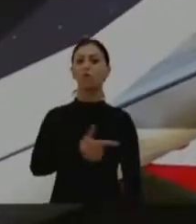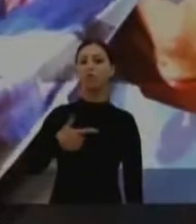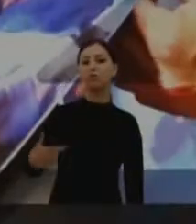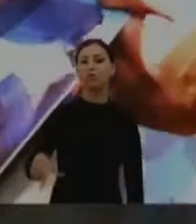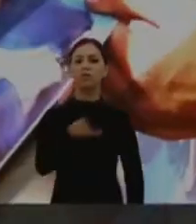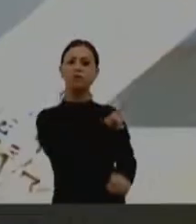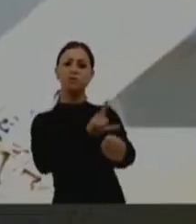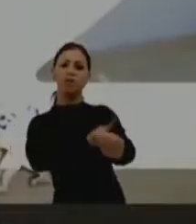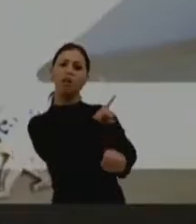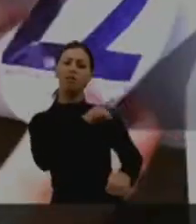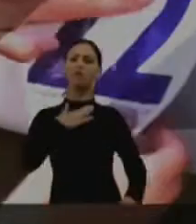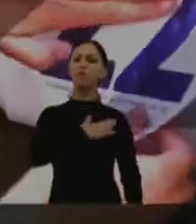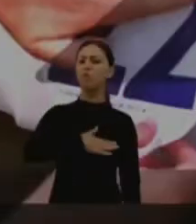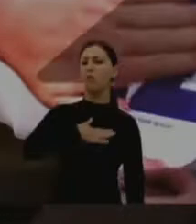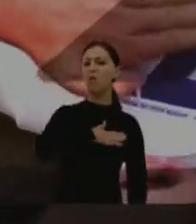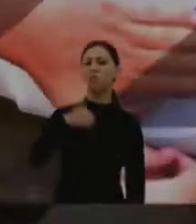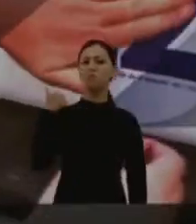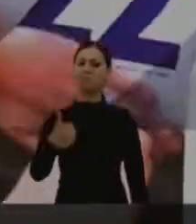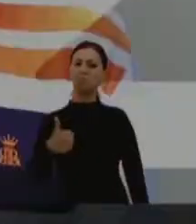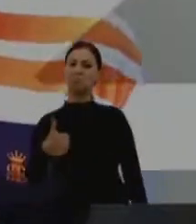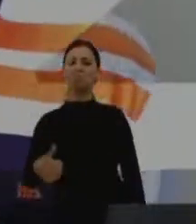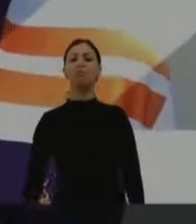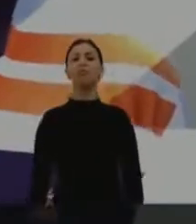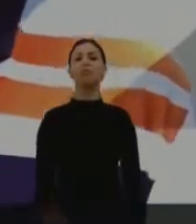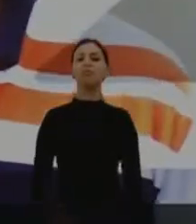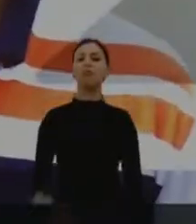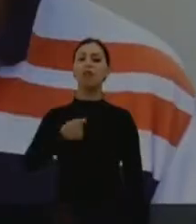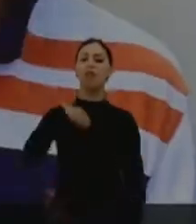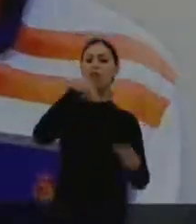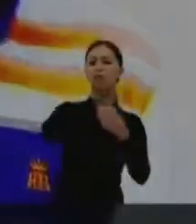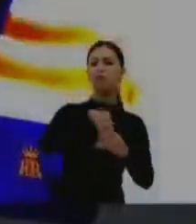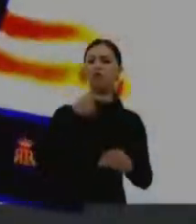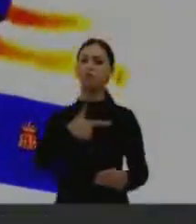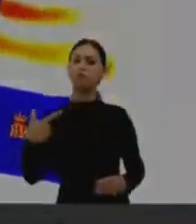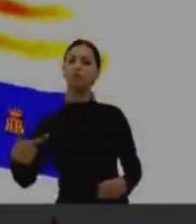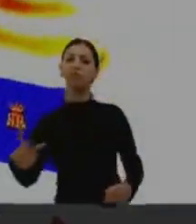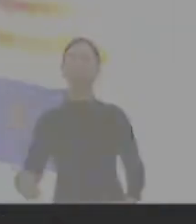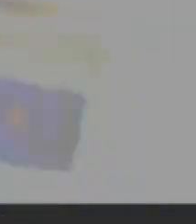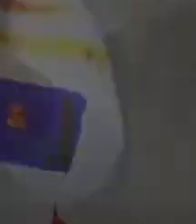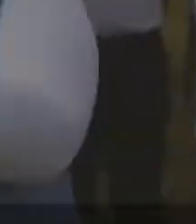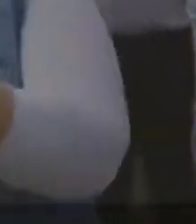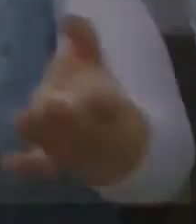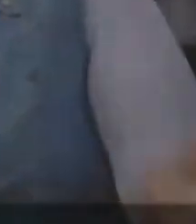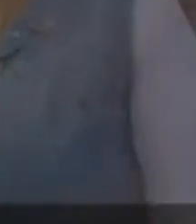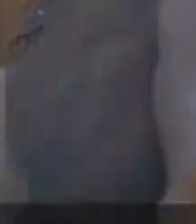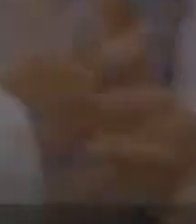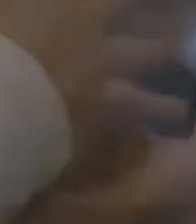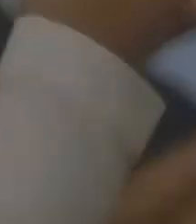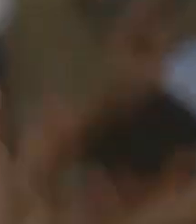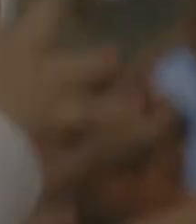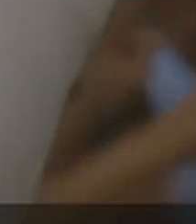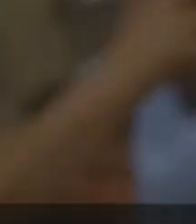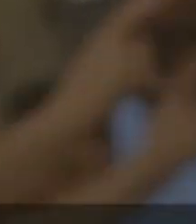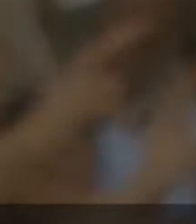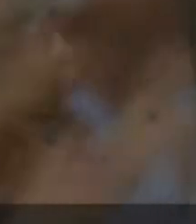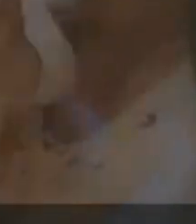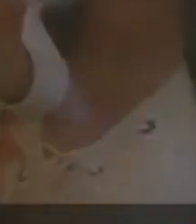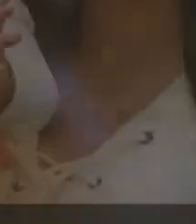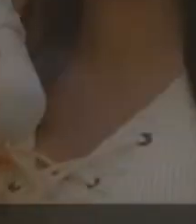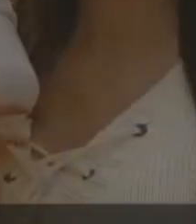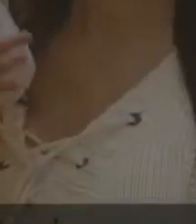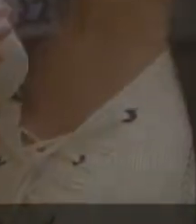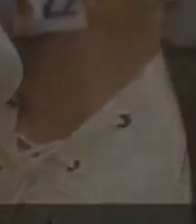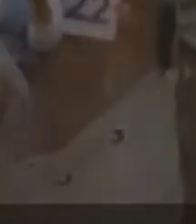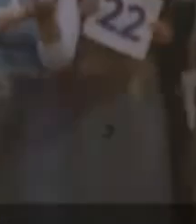A Onda 22 está cativando os lajeanos. Eu também sou 22. Mas pode ser